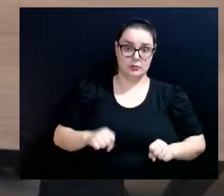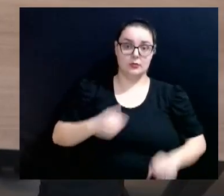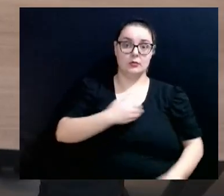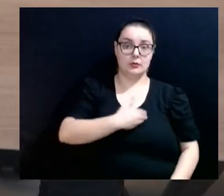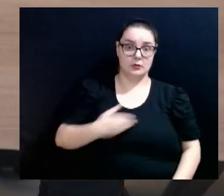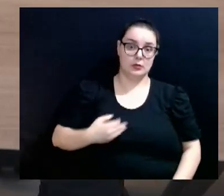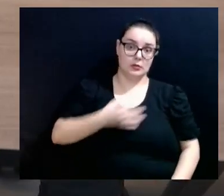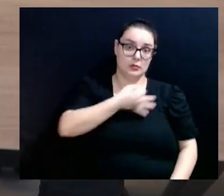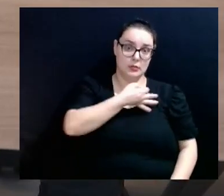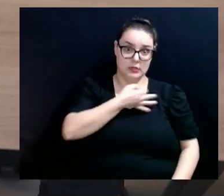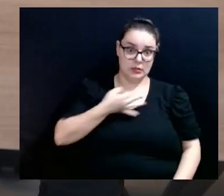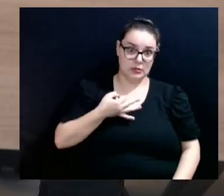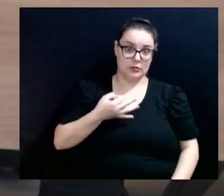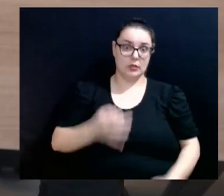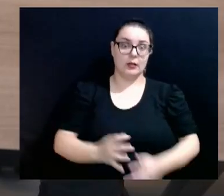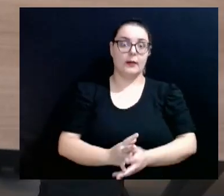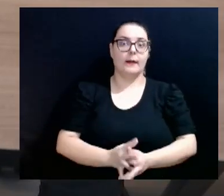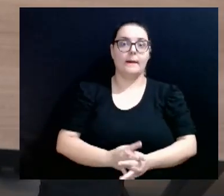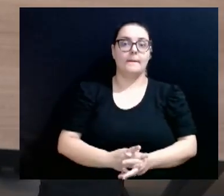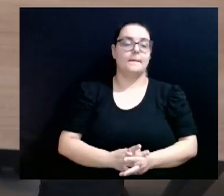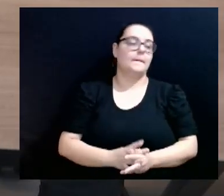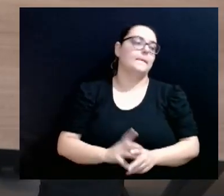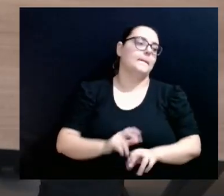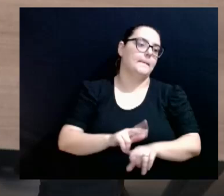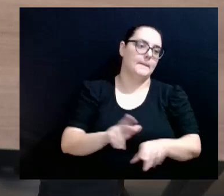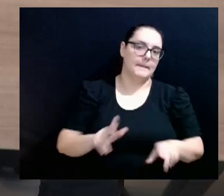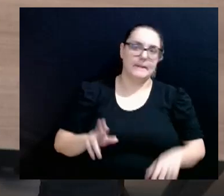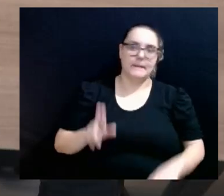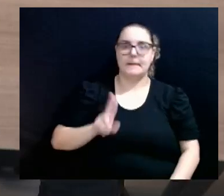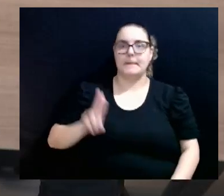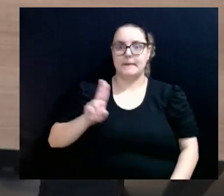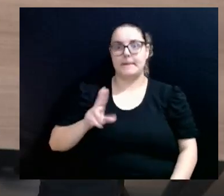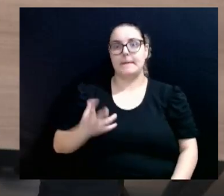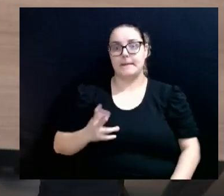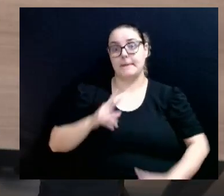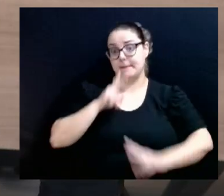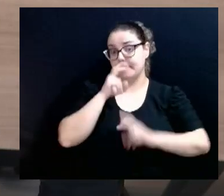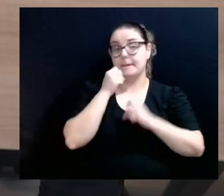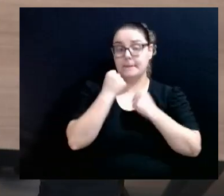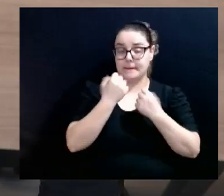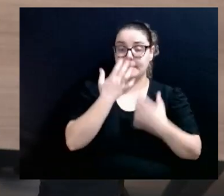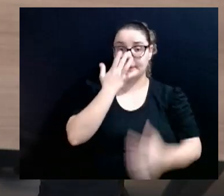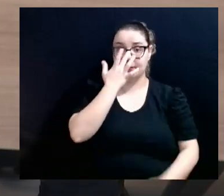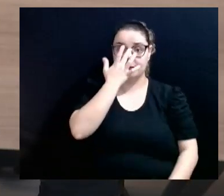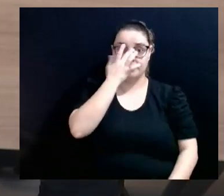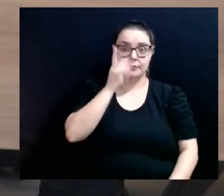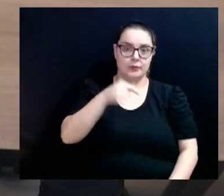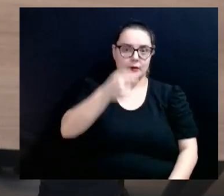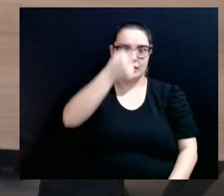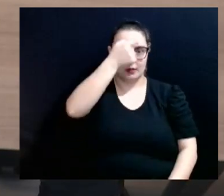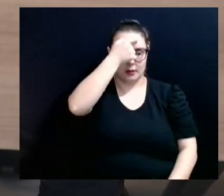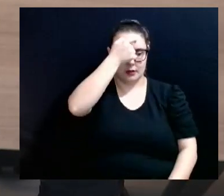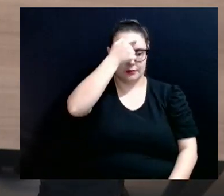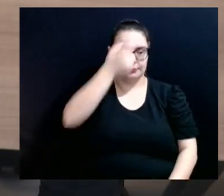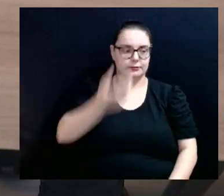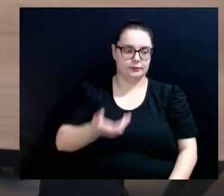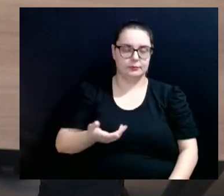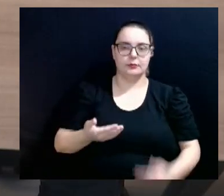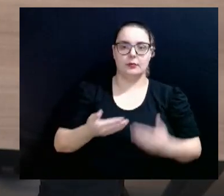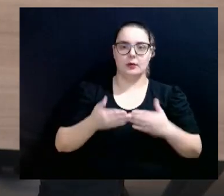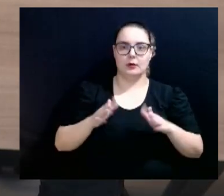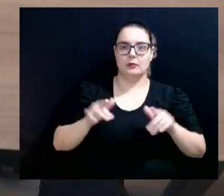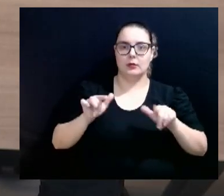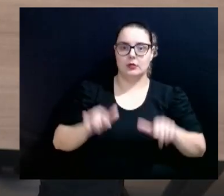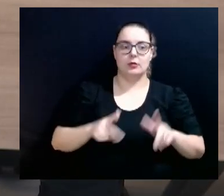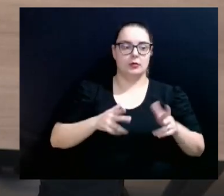várias universidades também de peso aqui. Então, assim, também vai da conscientização. Então, a abertura de espaços como esse, para a